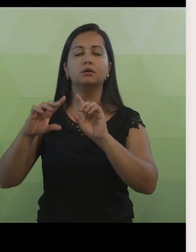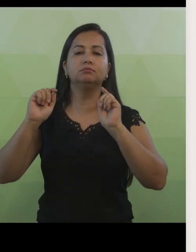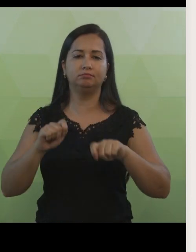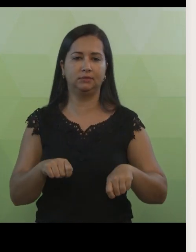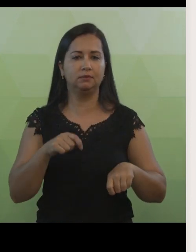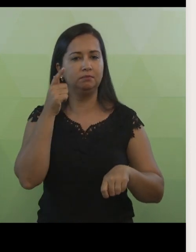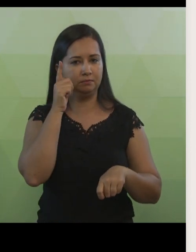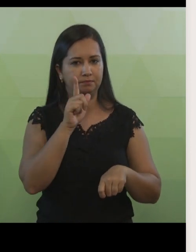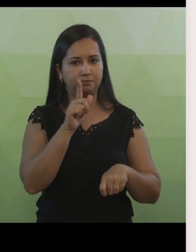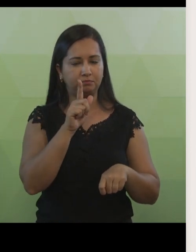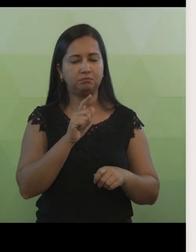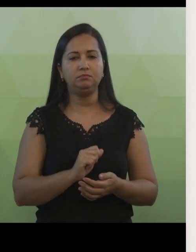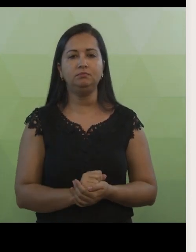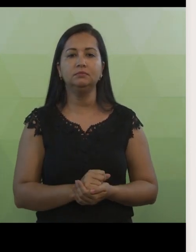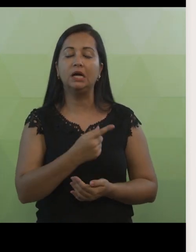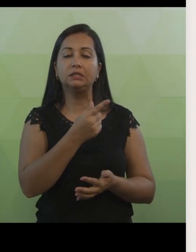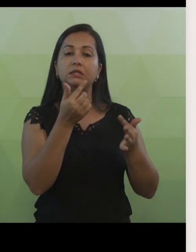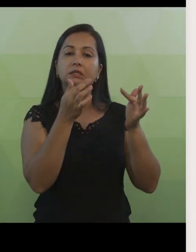conexão.